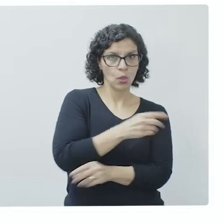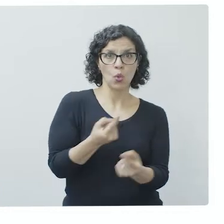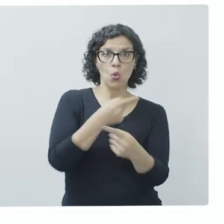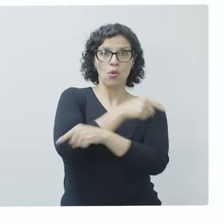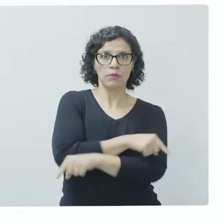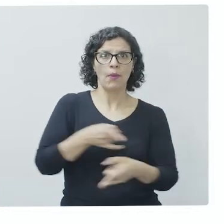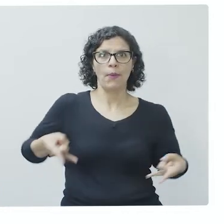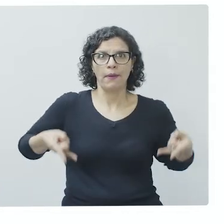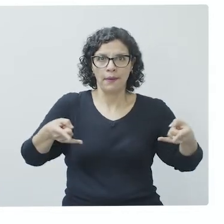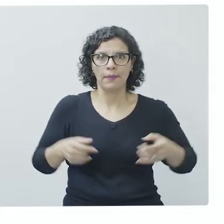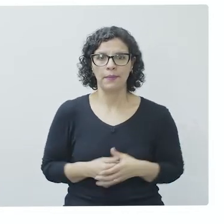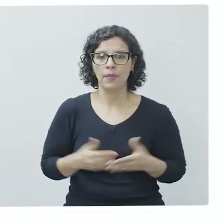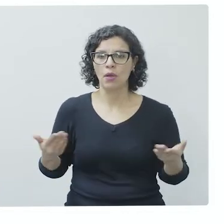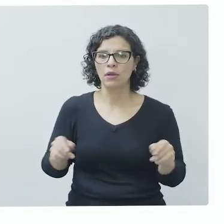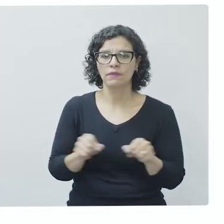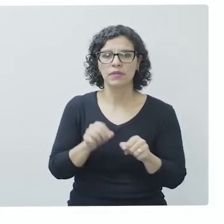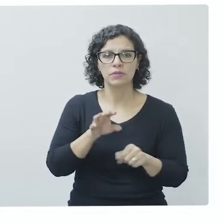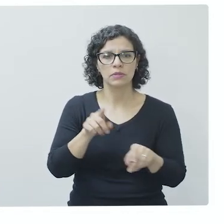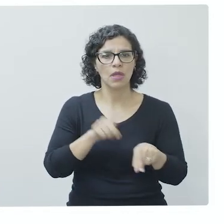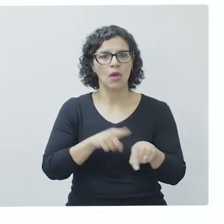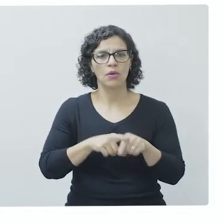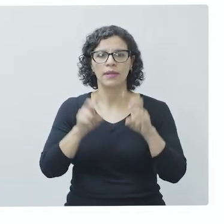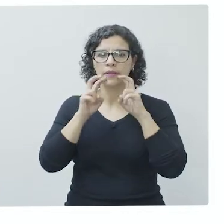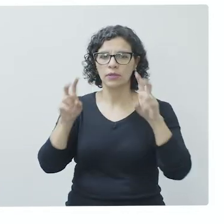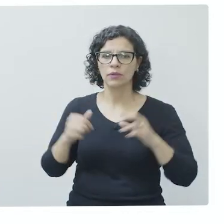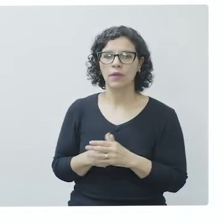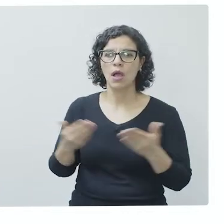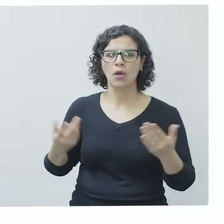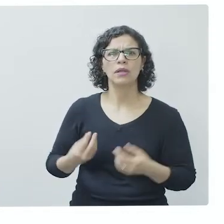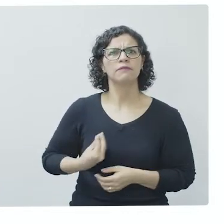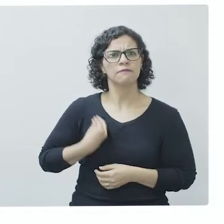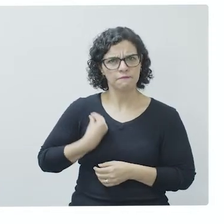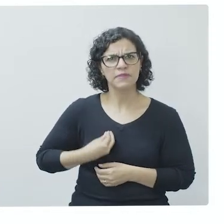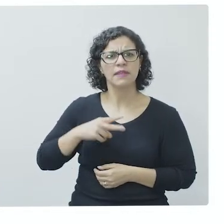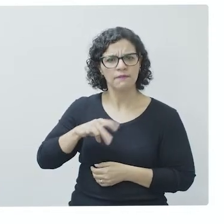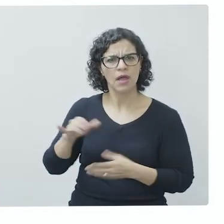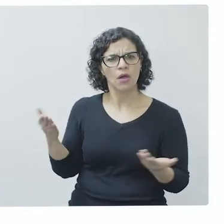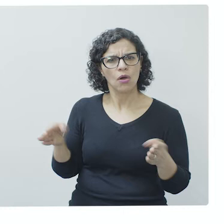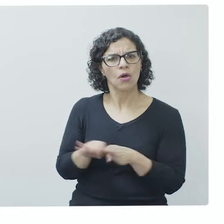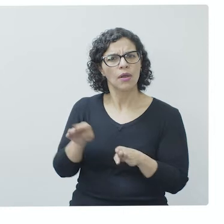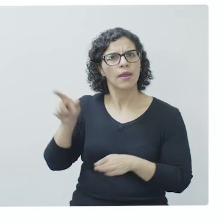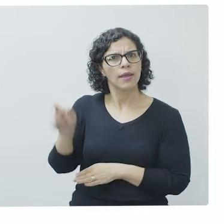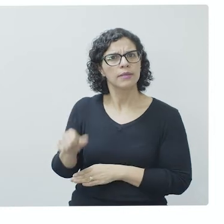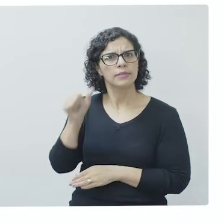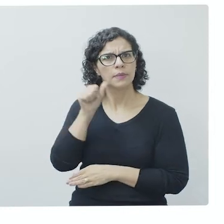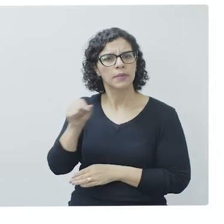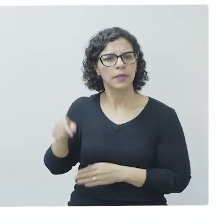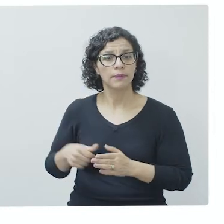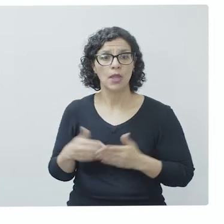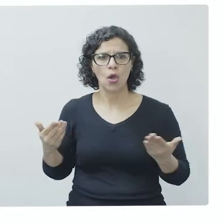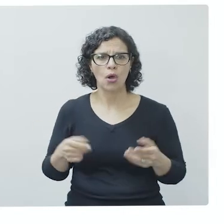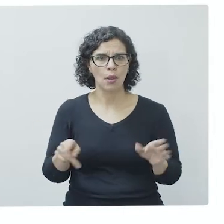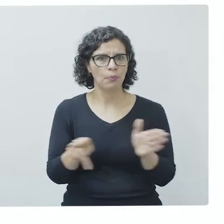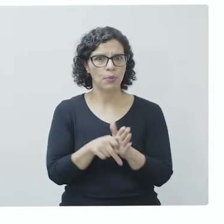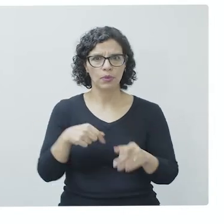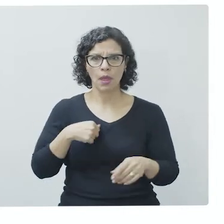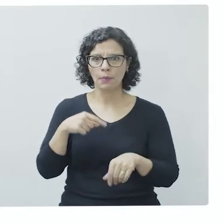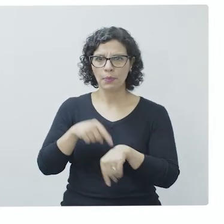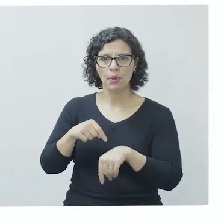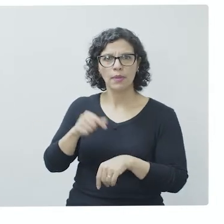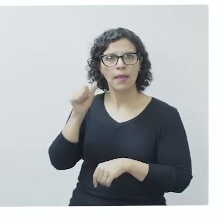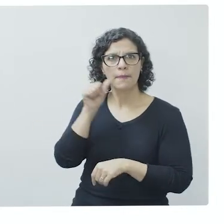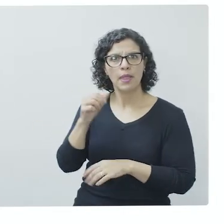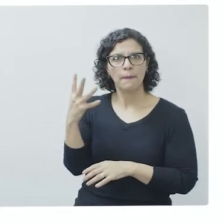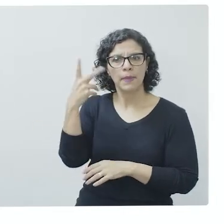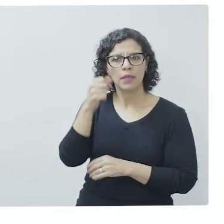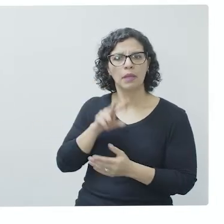lado da cabeceira. Fez isso e berrou. Tenho certeza, ela vai viver. E não deu outra. Dali a